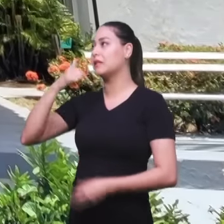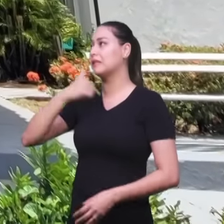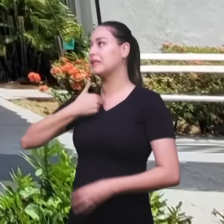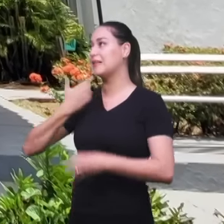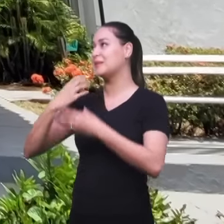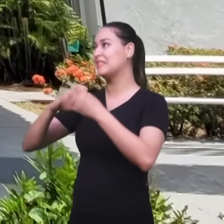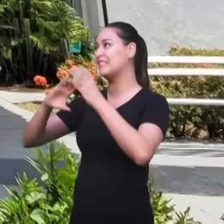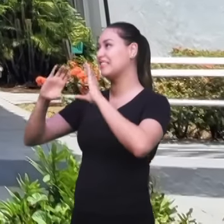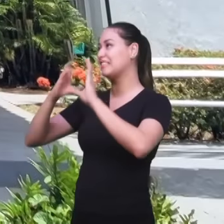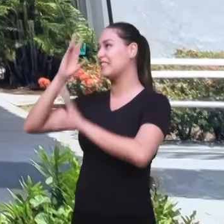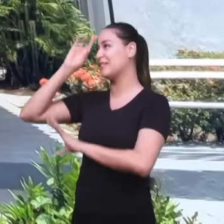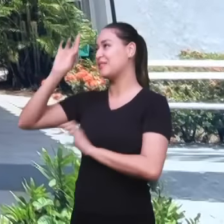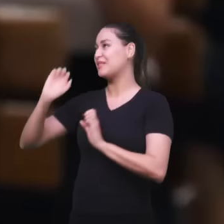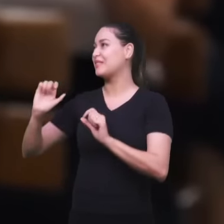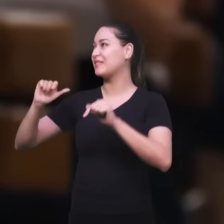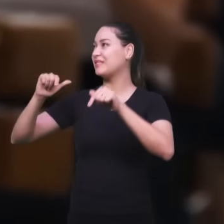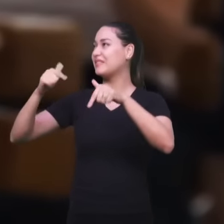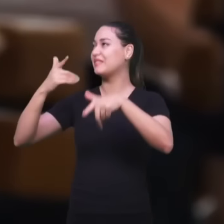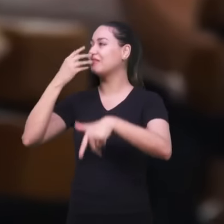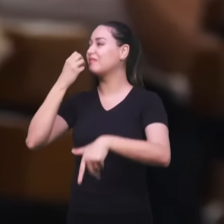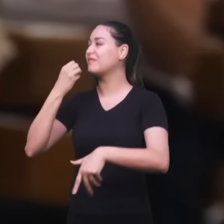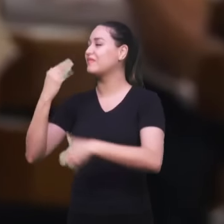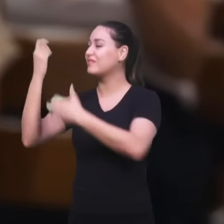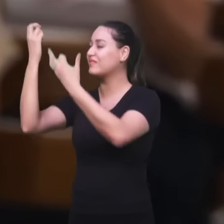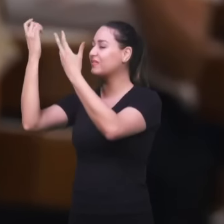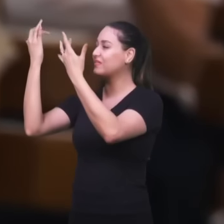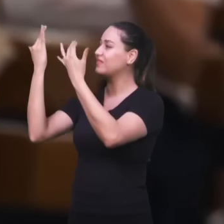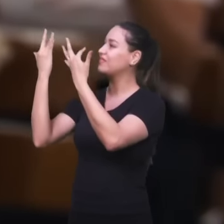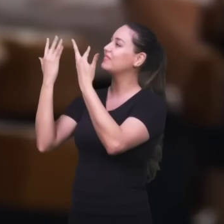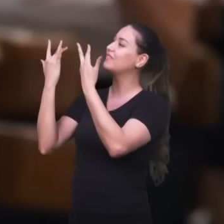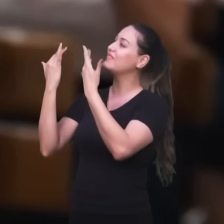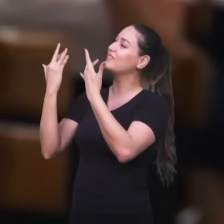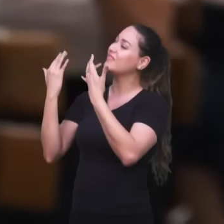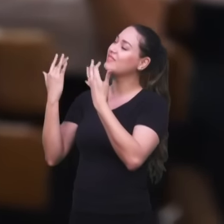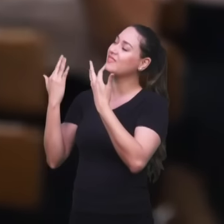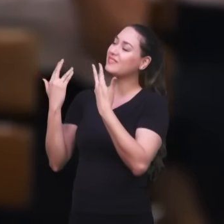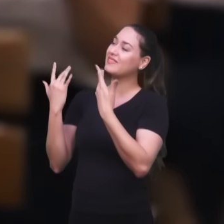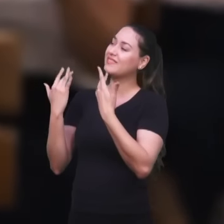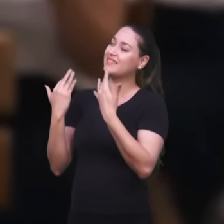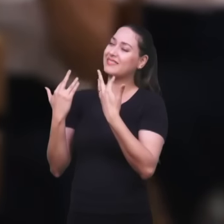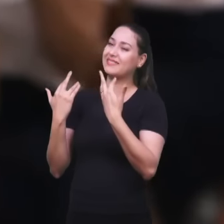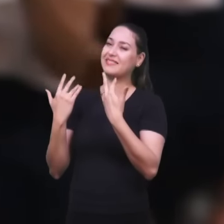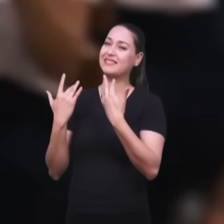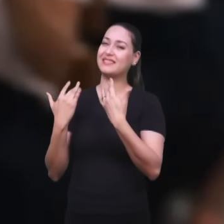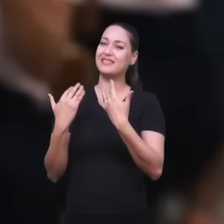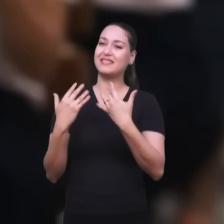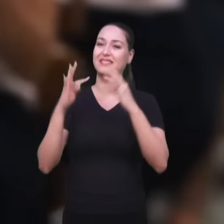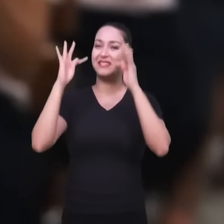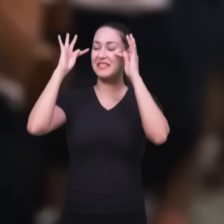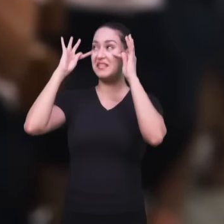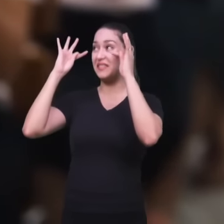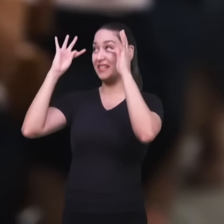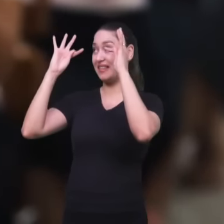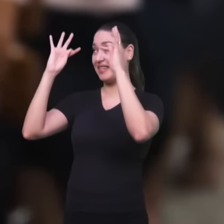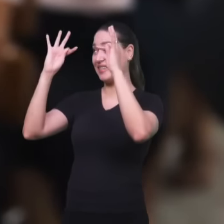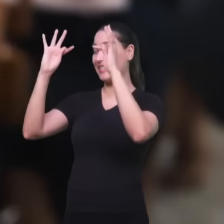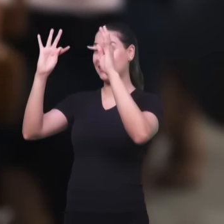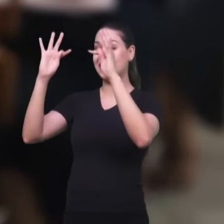amor E canta em mim Que me fizesse